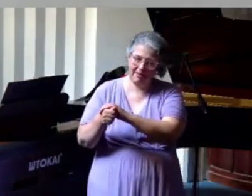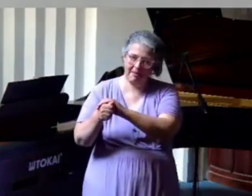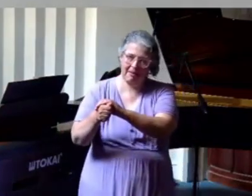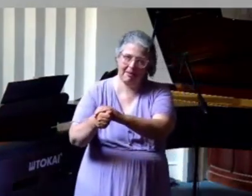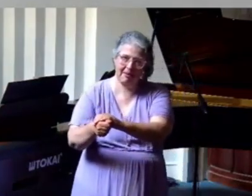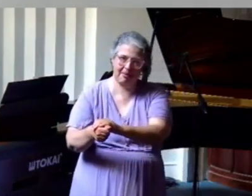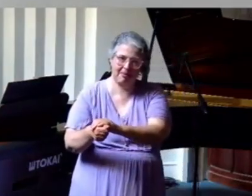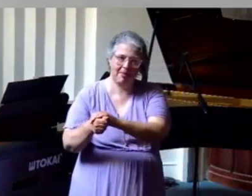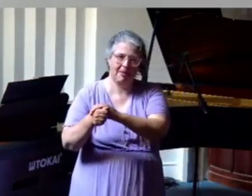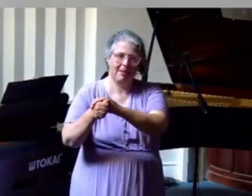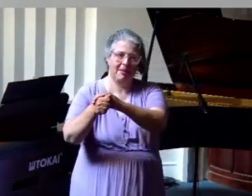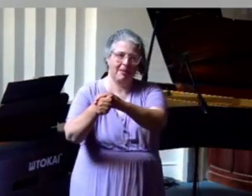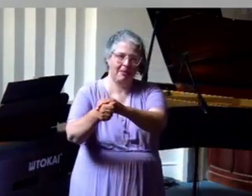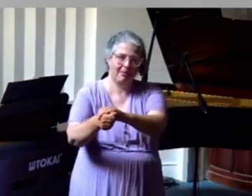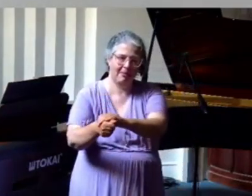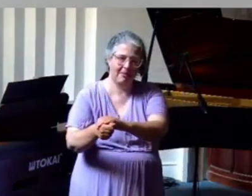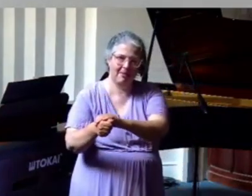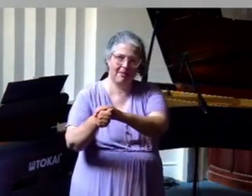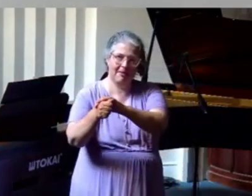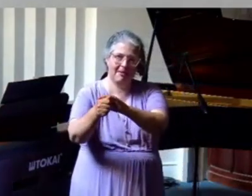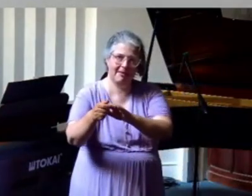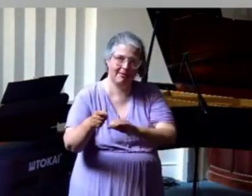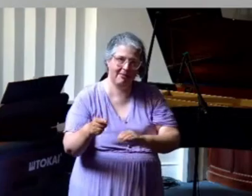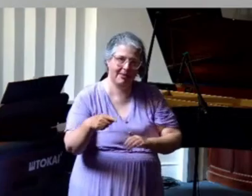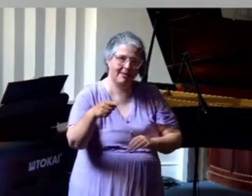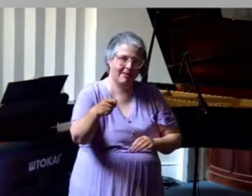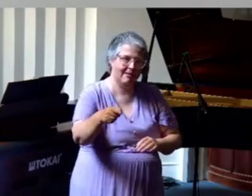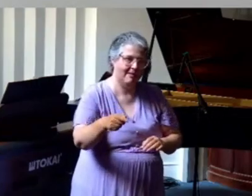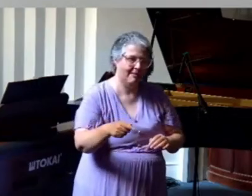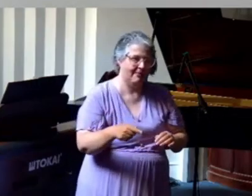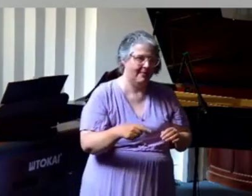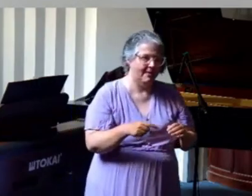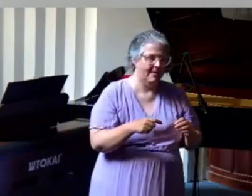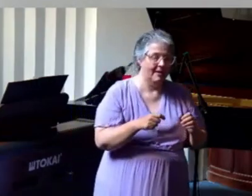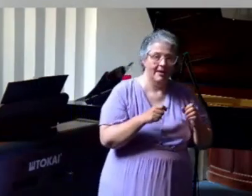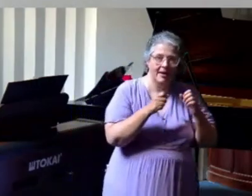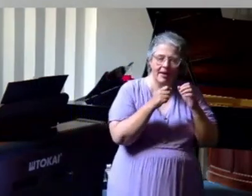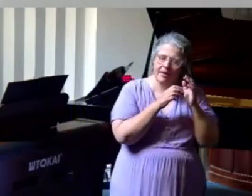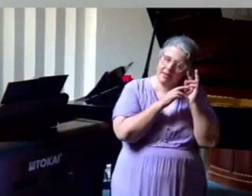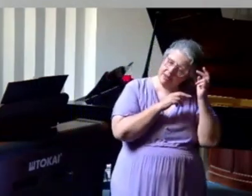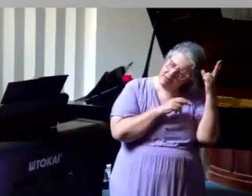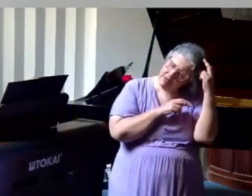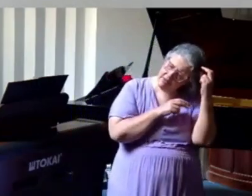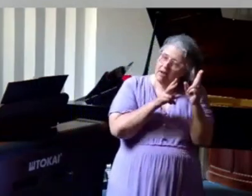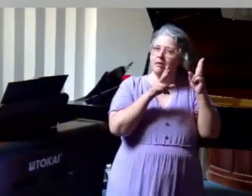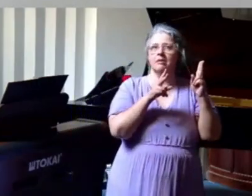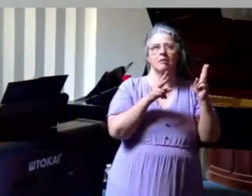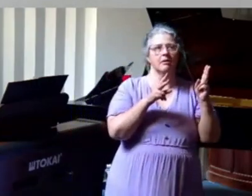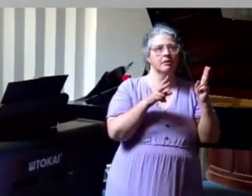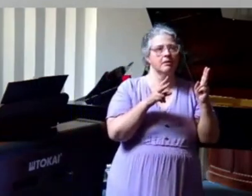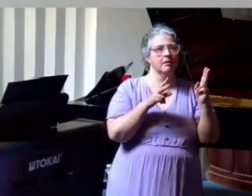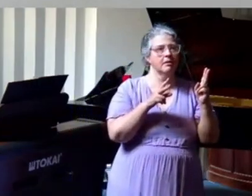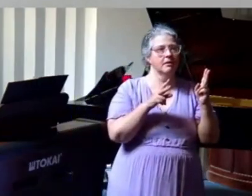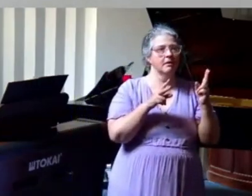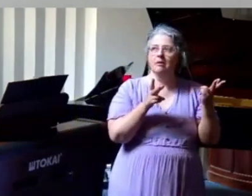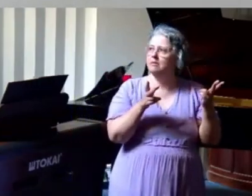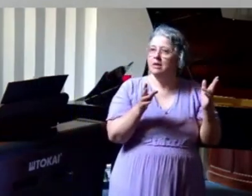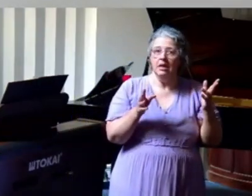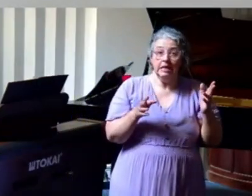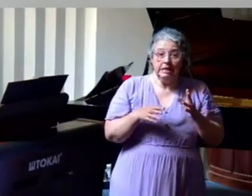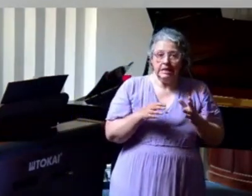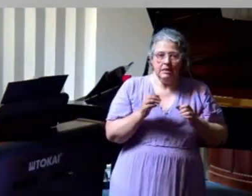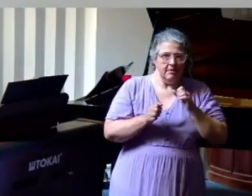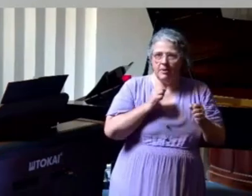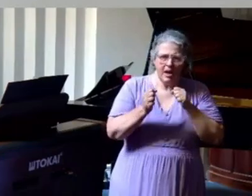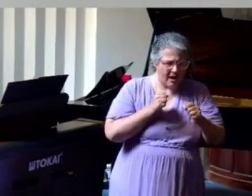de repente, quando a lebre acorda, ela se dá conta que dormiu muito. E então corre a toda